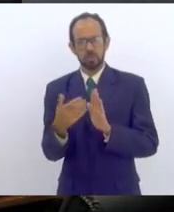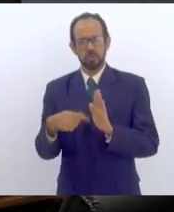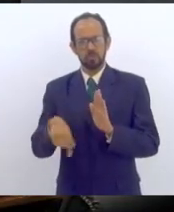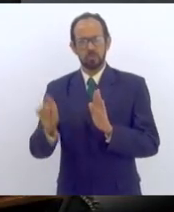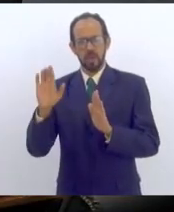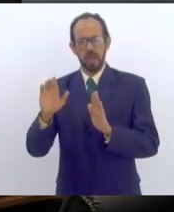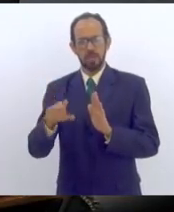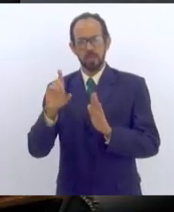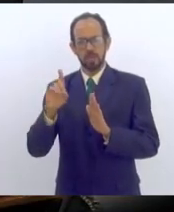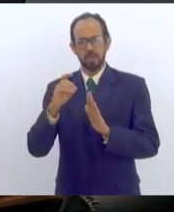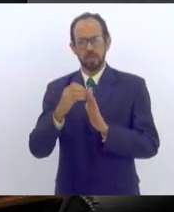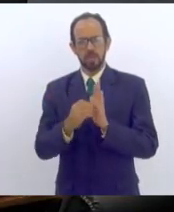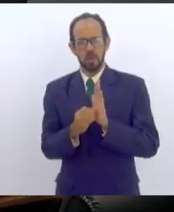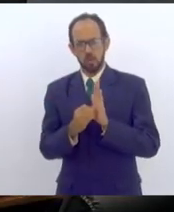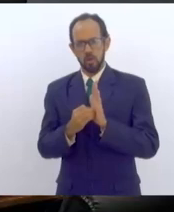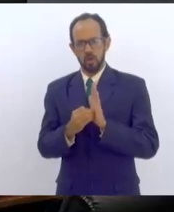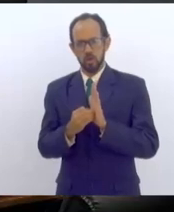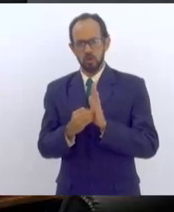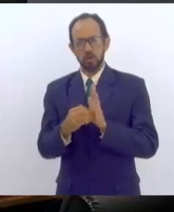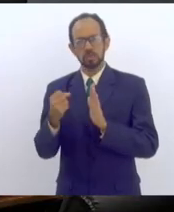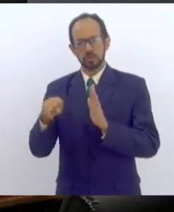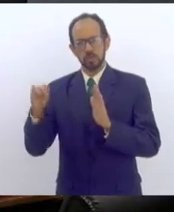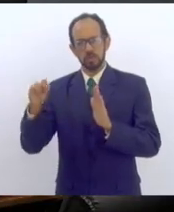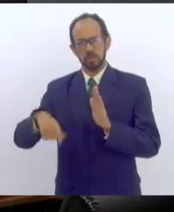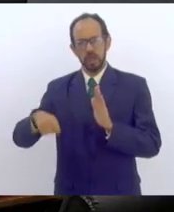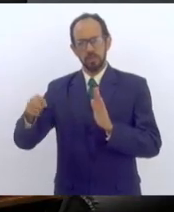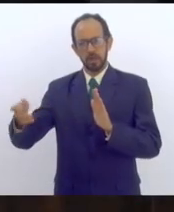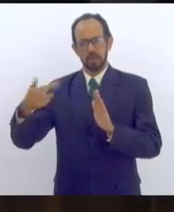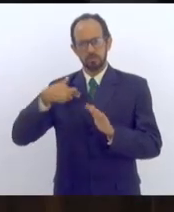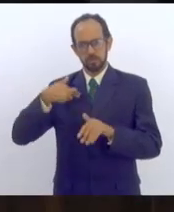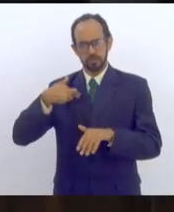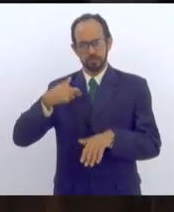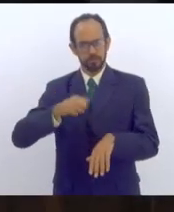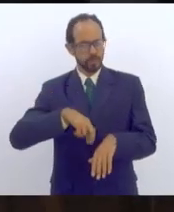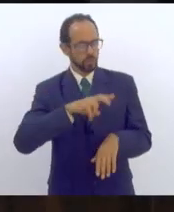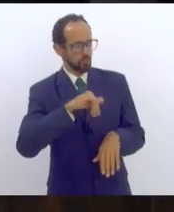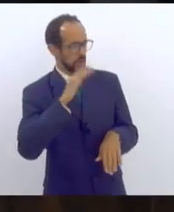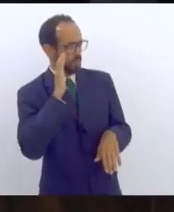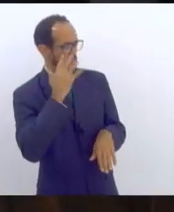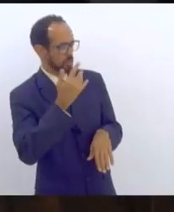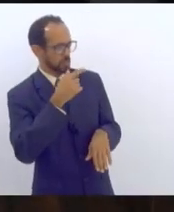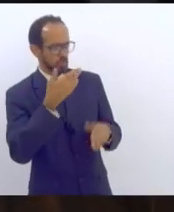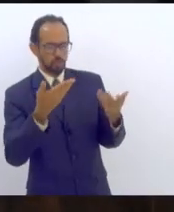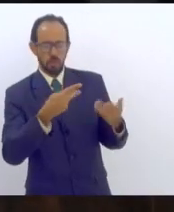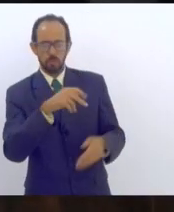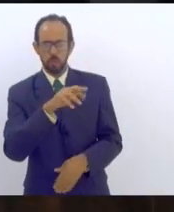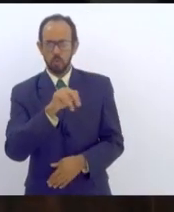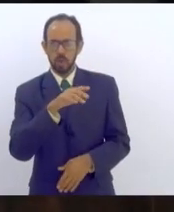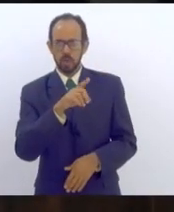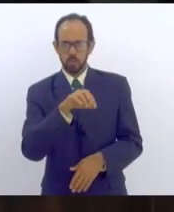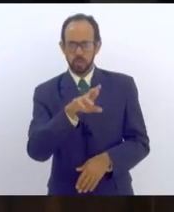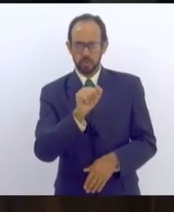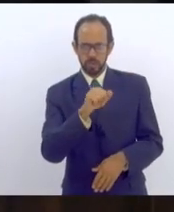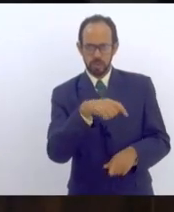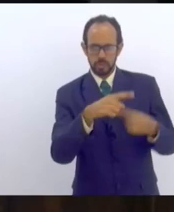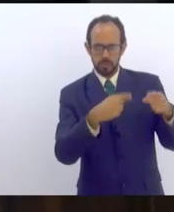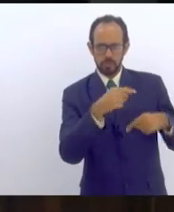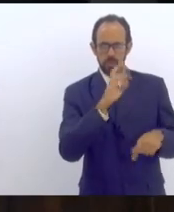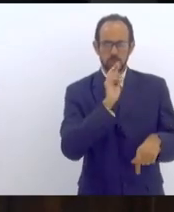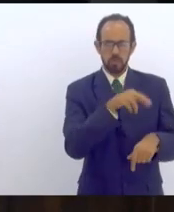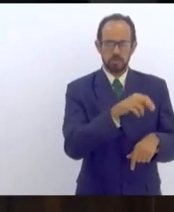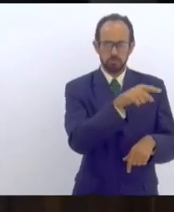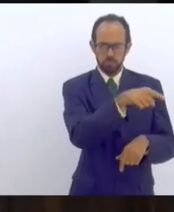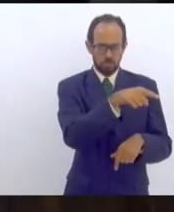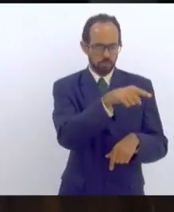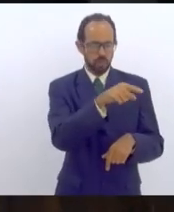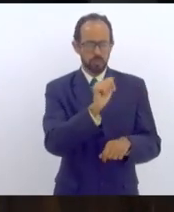Vossa Excelência possa trazer essa resposta para o plenário. Nós vamos decidir com a Procuradoria da Casa hoje. Até mais tarde eu te dou um retorno ao